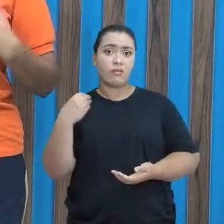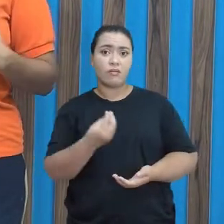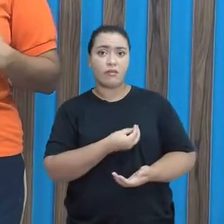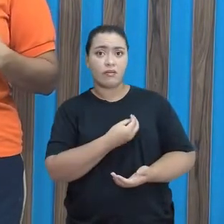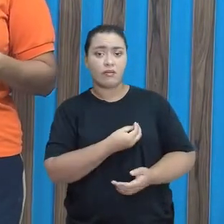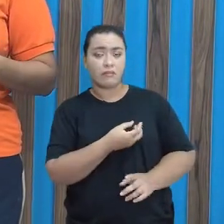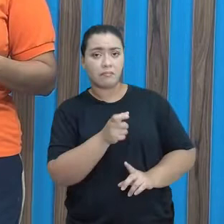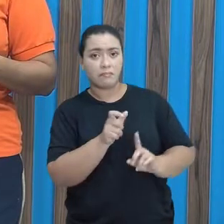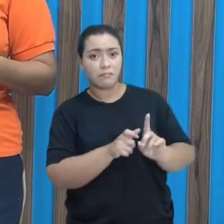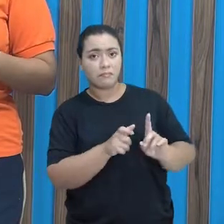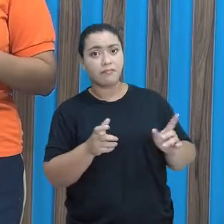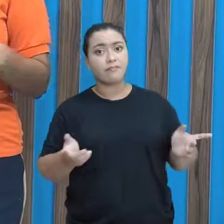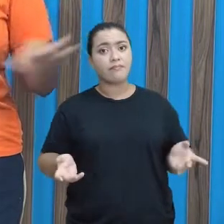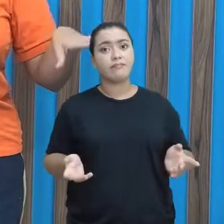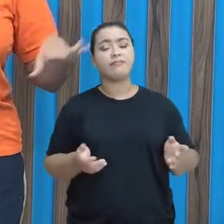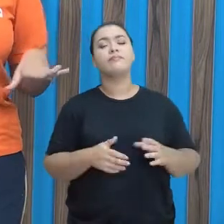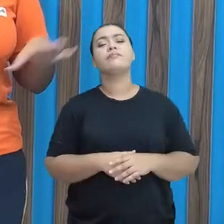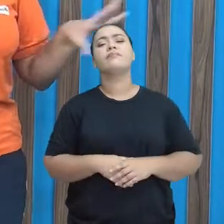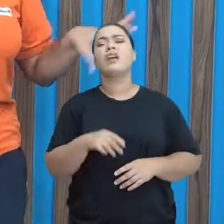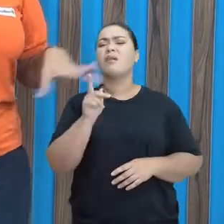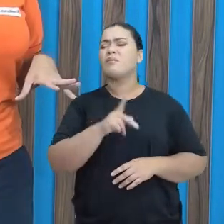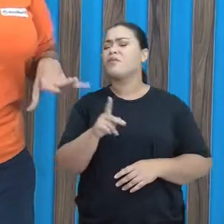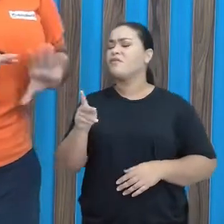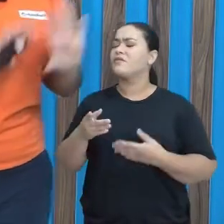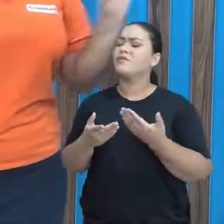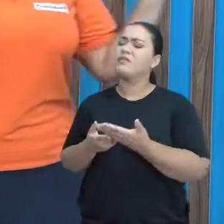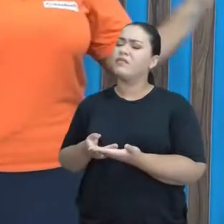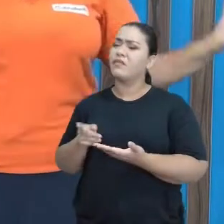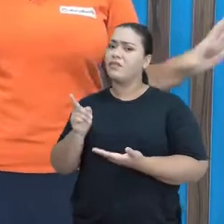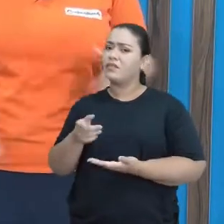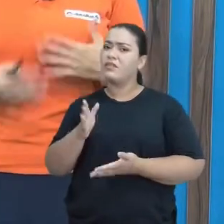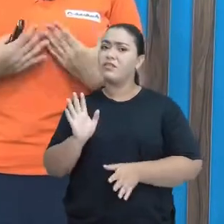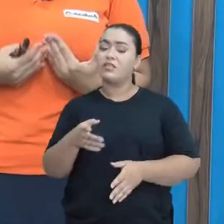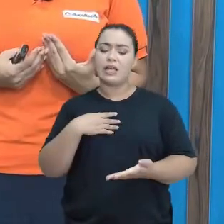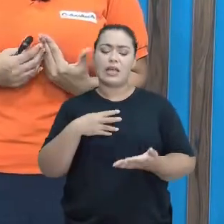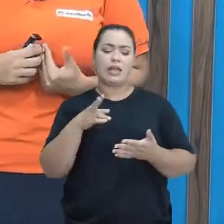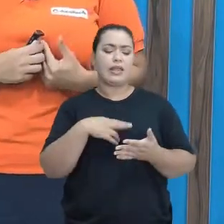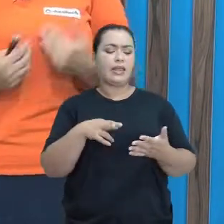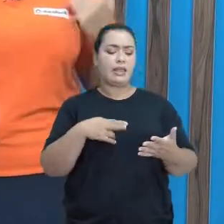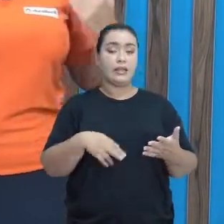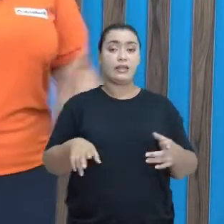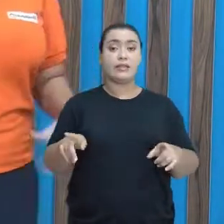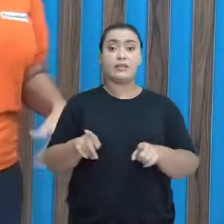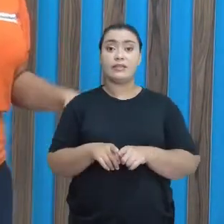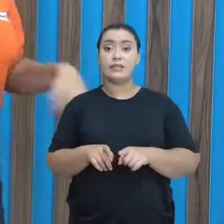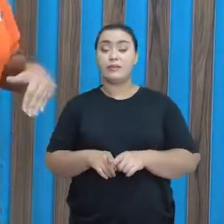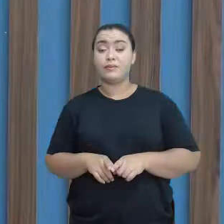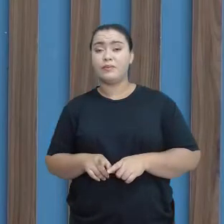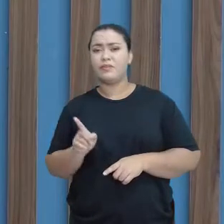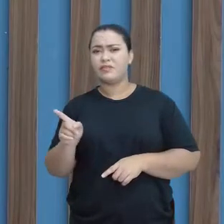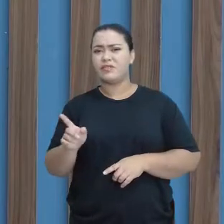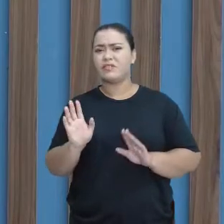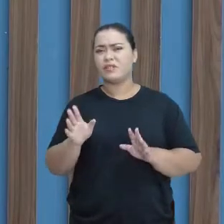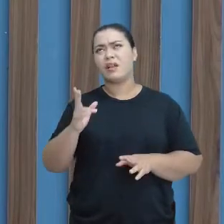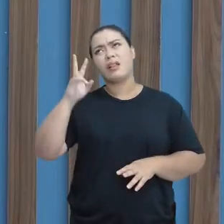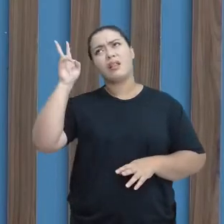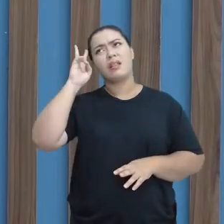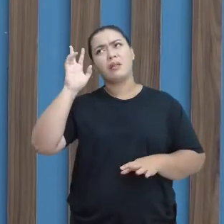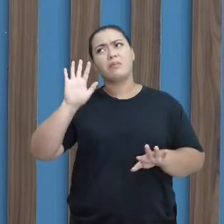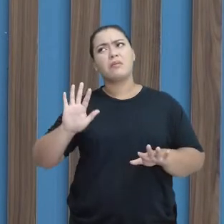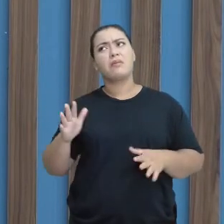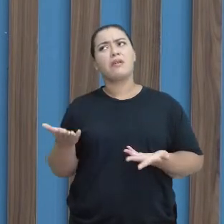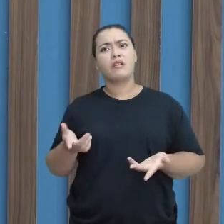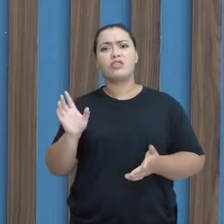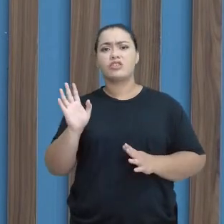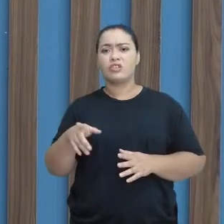alguma biografia? Professora Adriana, na sua vida de leitora, de consumidora, você lembra de alguma